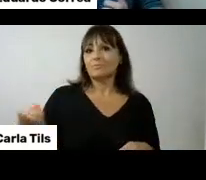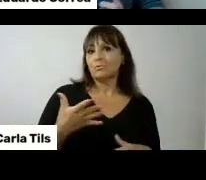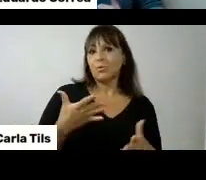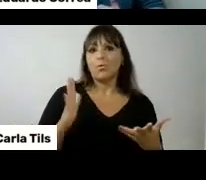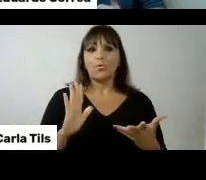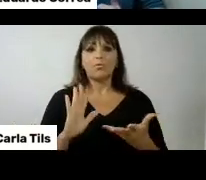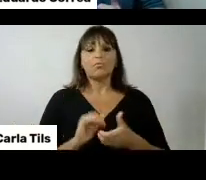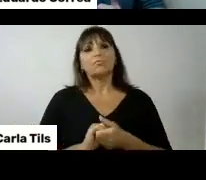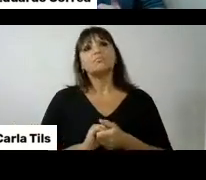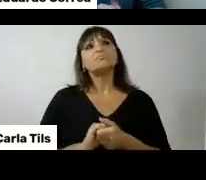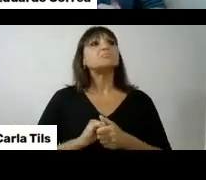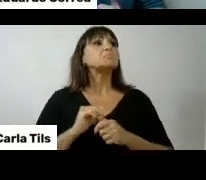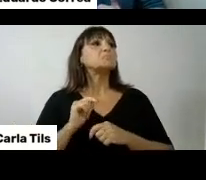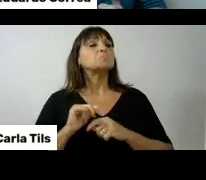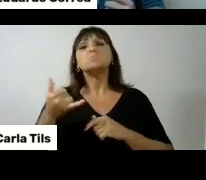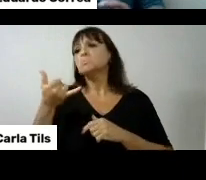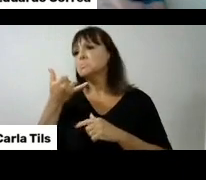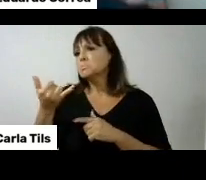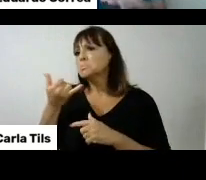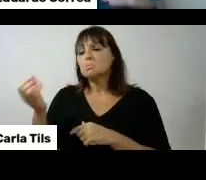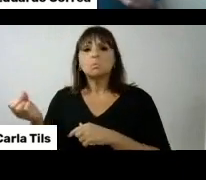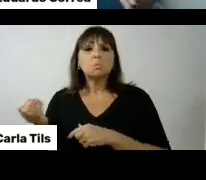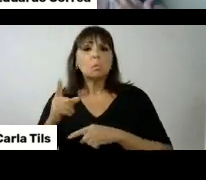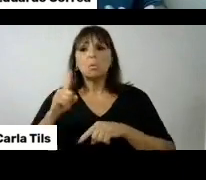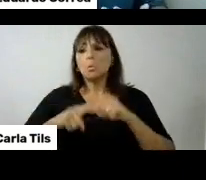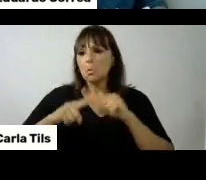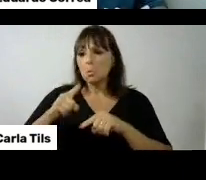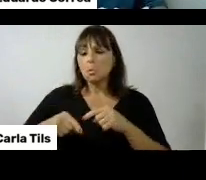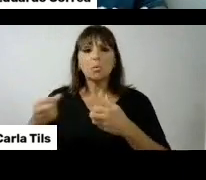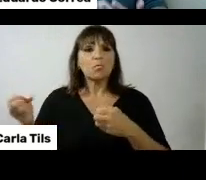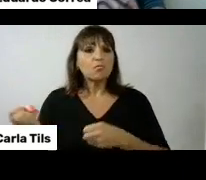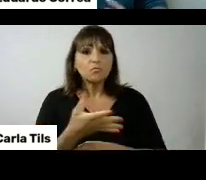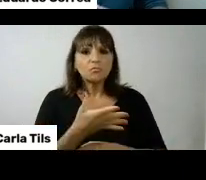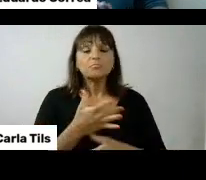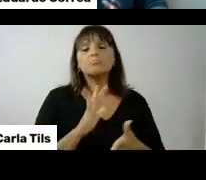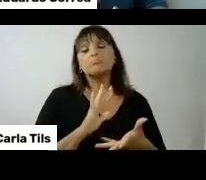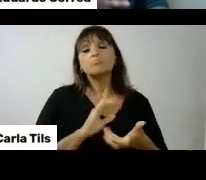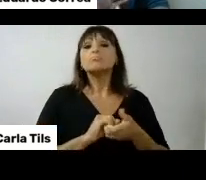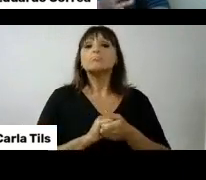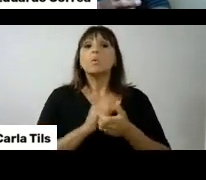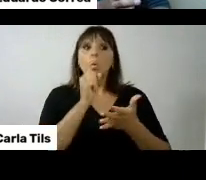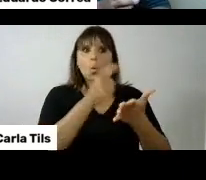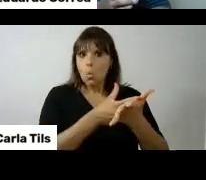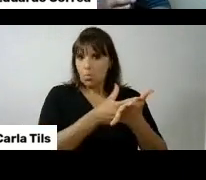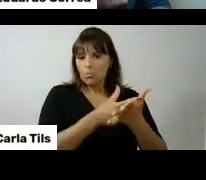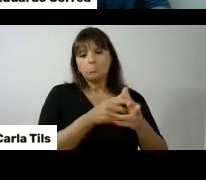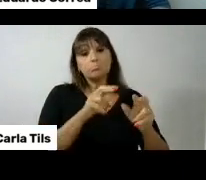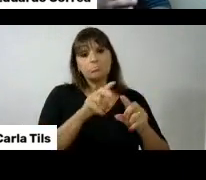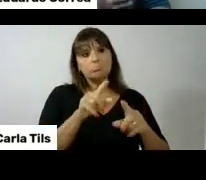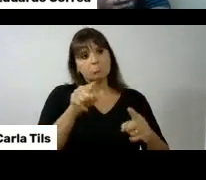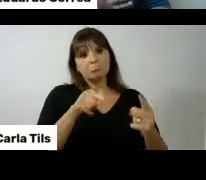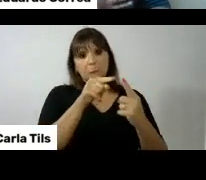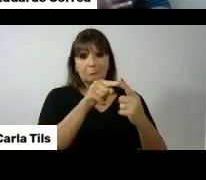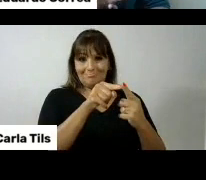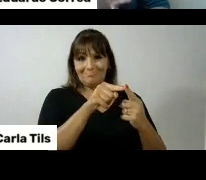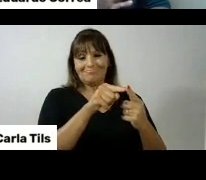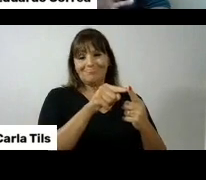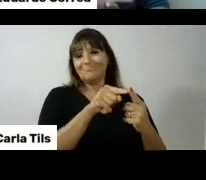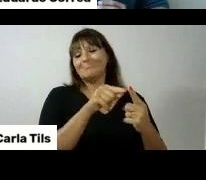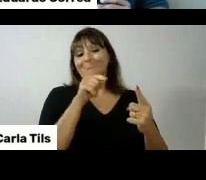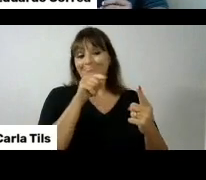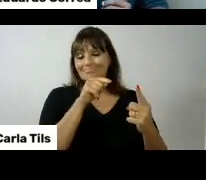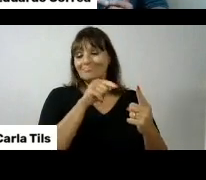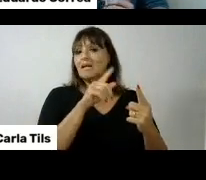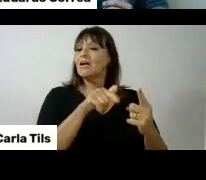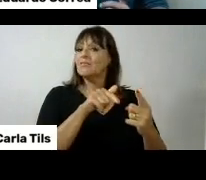um dispositivo novo, seja o que for que você comprou por um motivo. E esse motivo fez com que